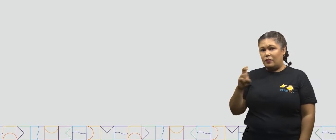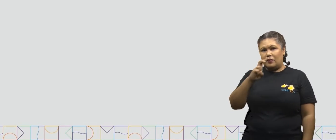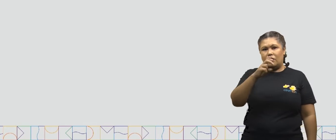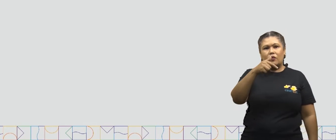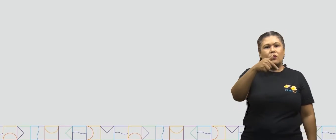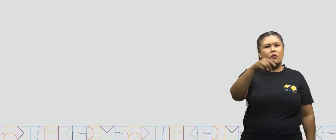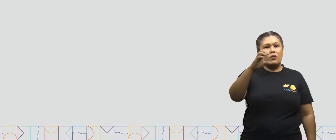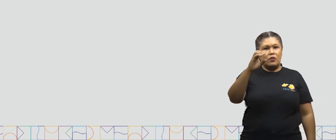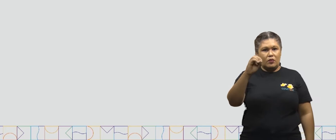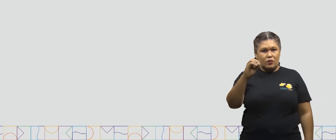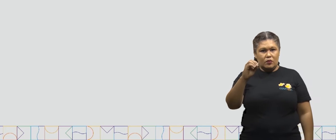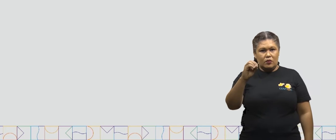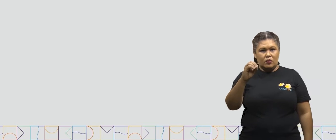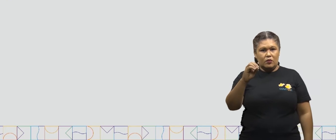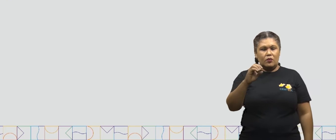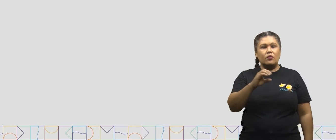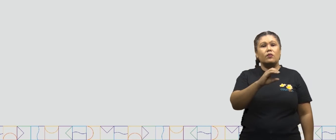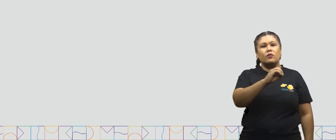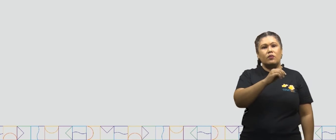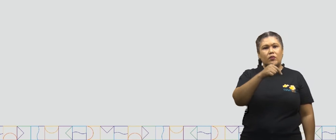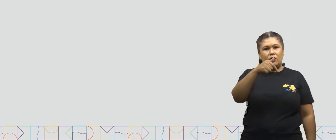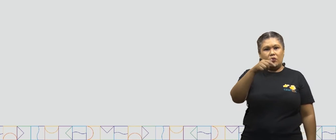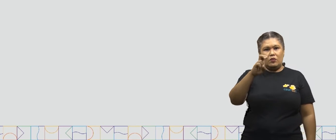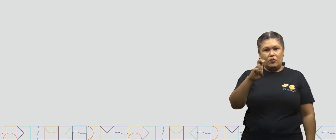números: 570,